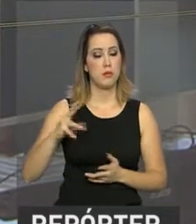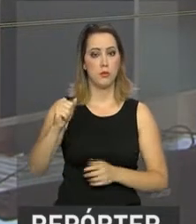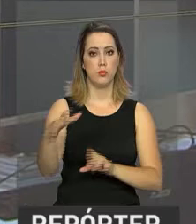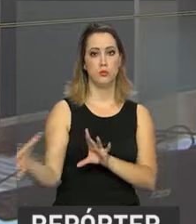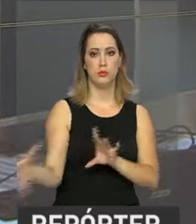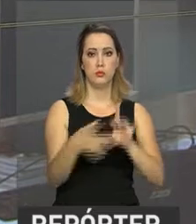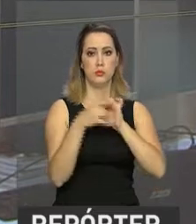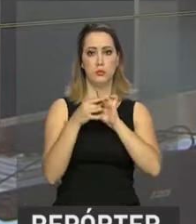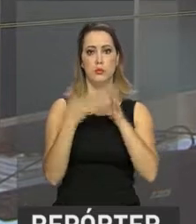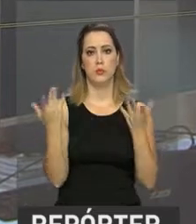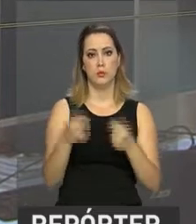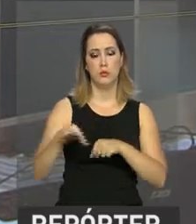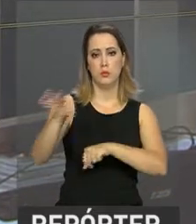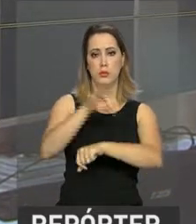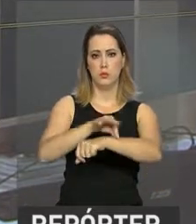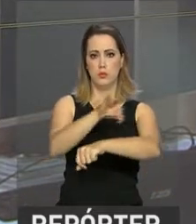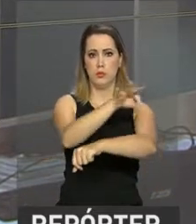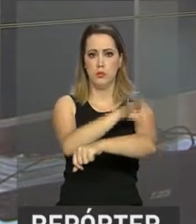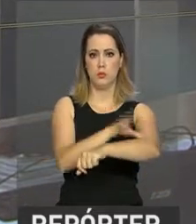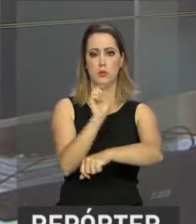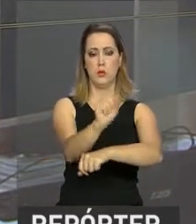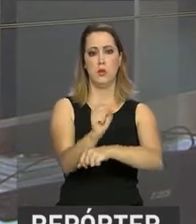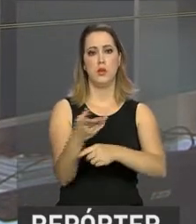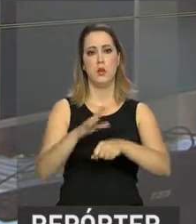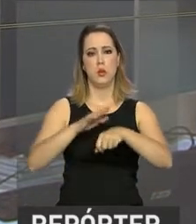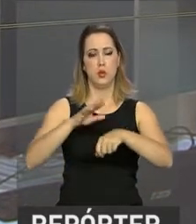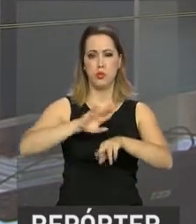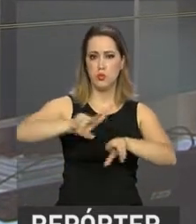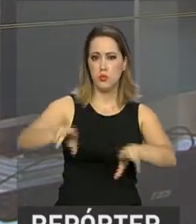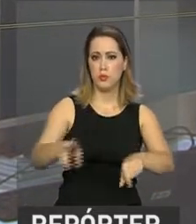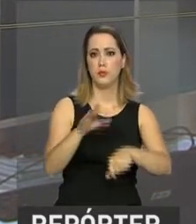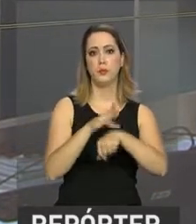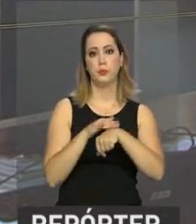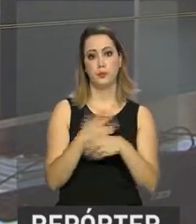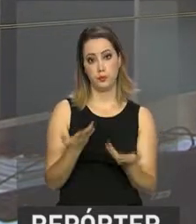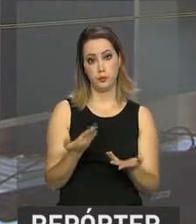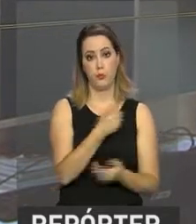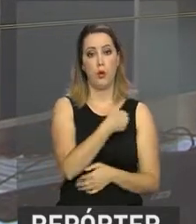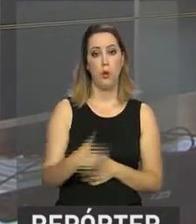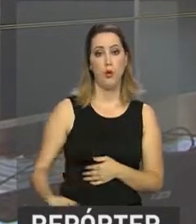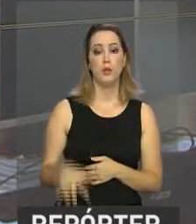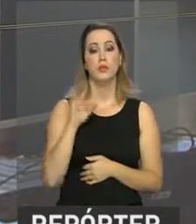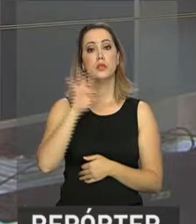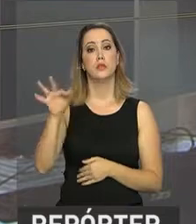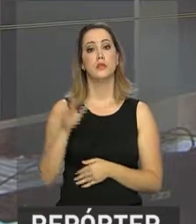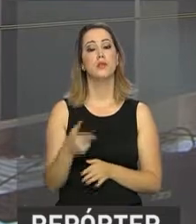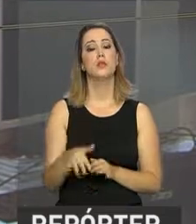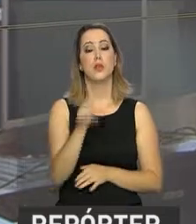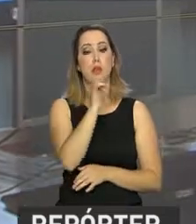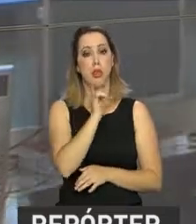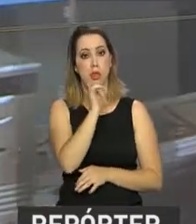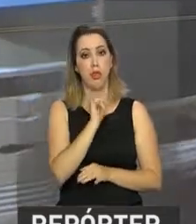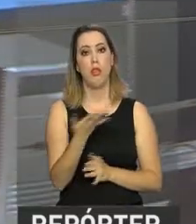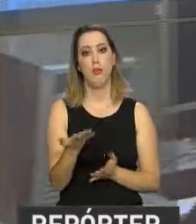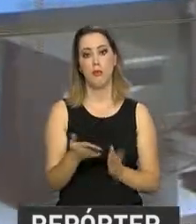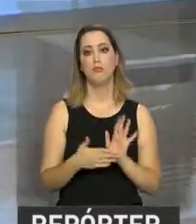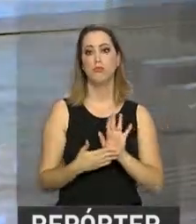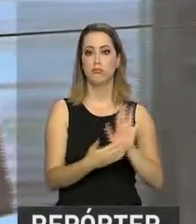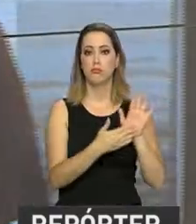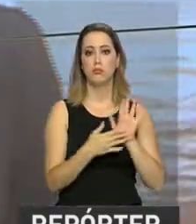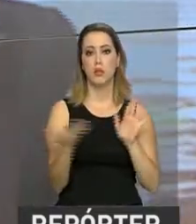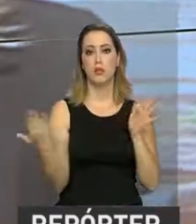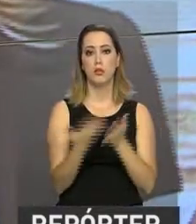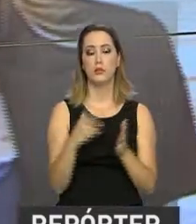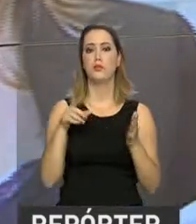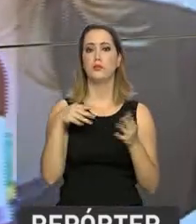com o mosquito transmissor da dengue, da febre chikungunya e do Zika vírus. E o governo federal dá o exemplo. Vamos à Esplanada dos Ministérios, onde